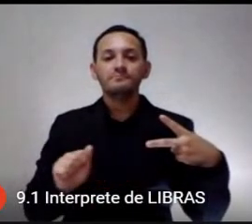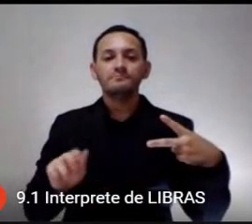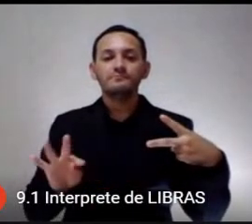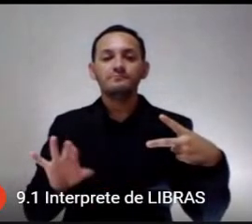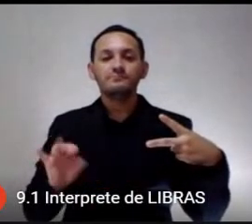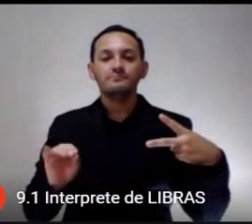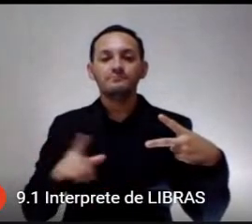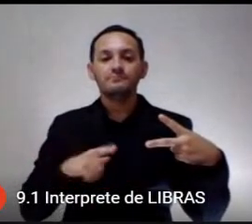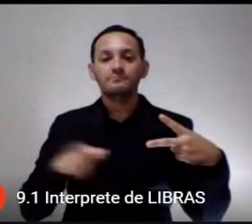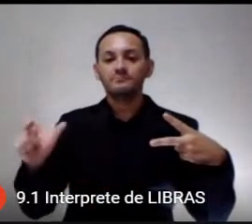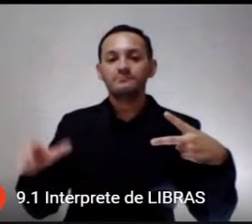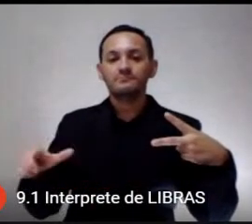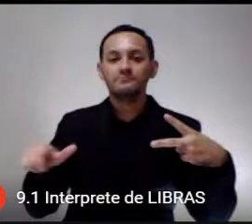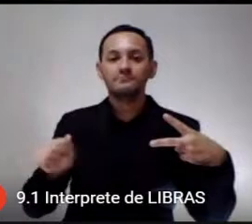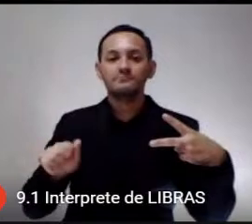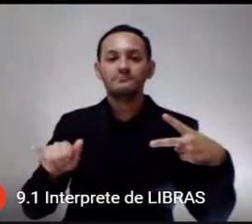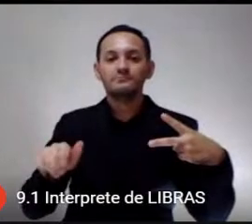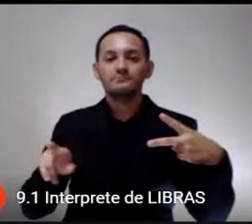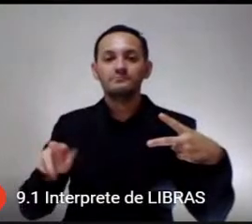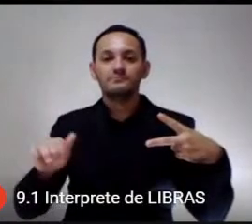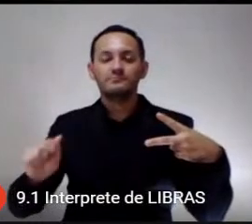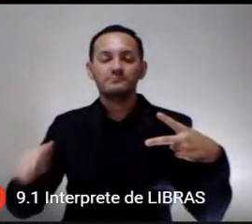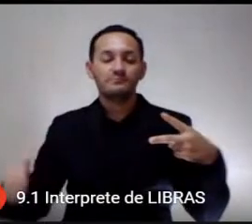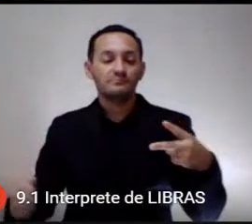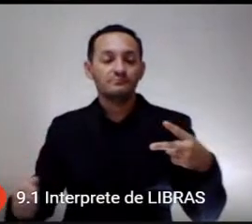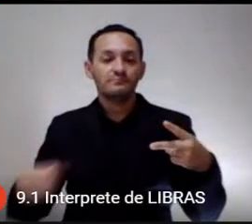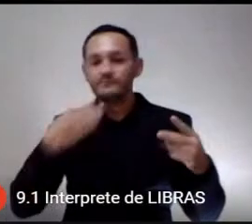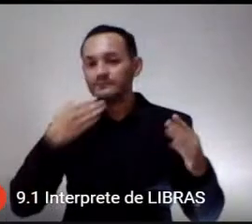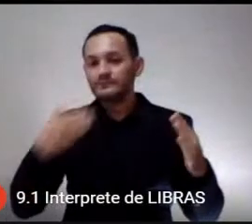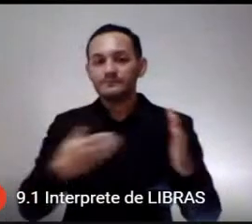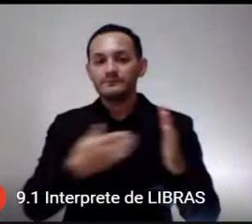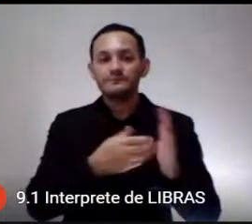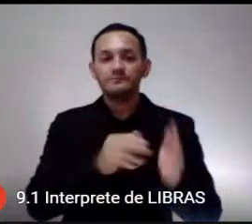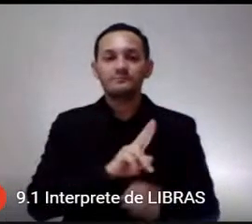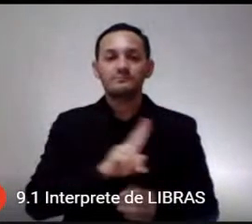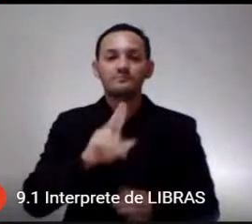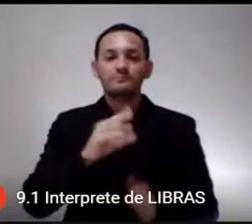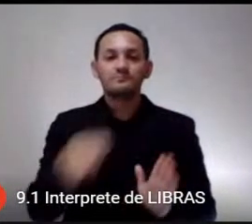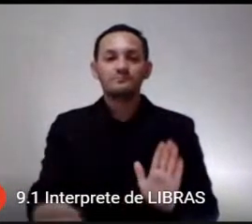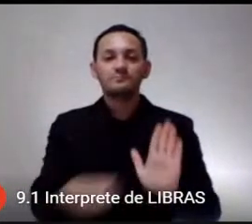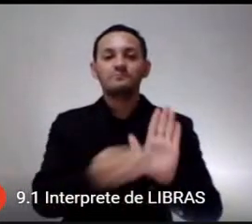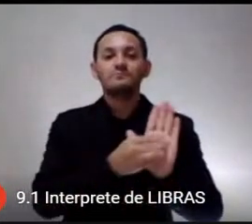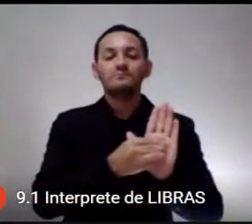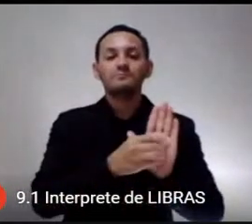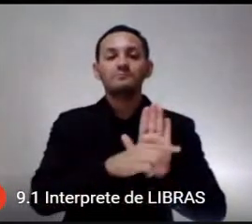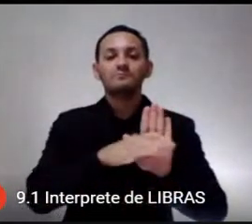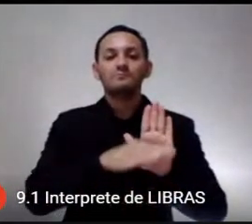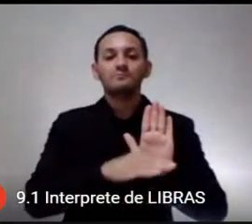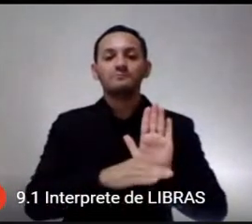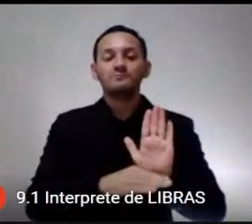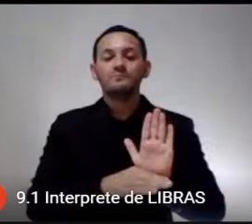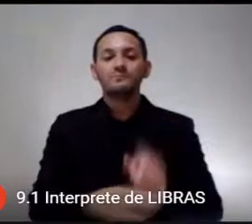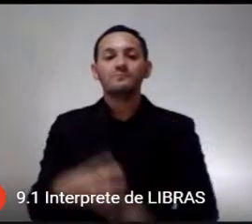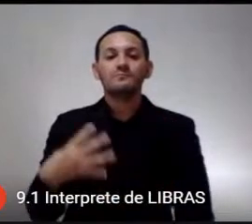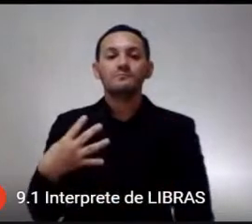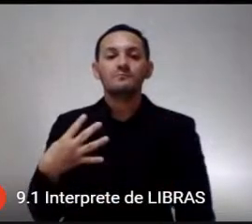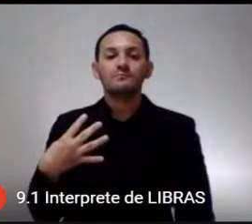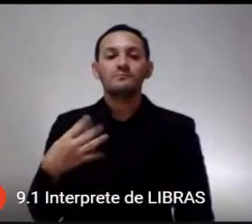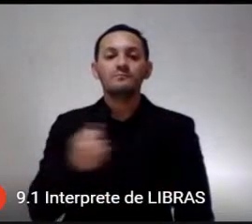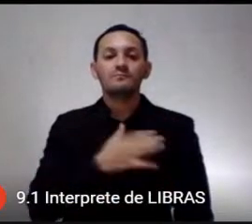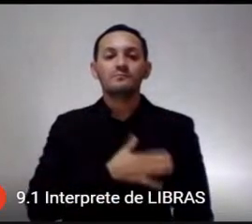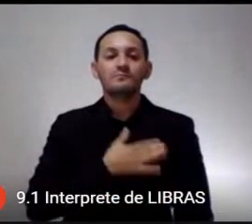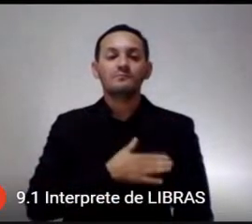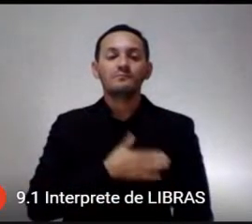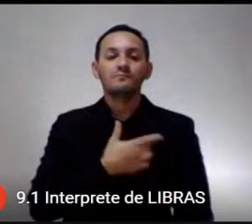que a recorrente ingressou com pedido de inclusão de seu nome em lista especial em 4 de agosto de